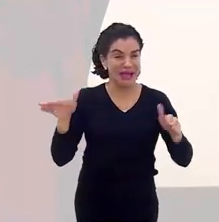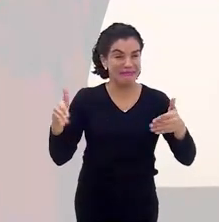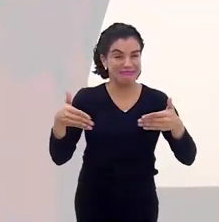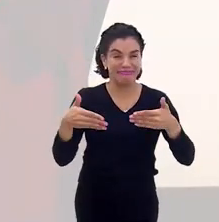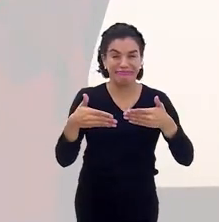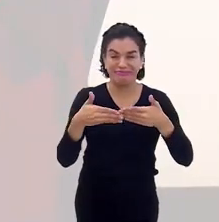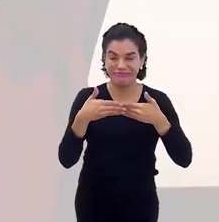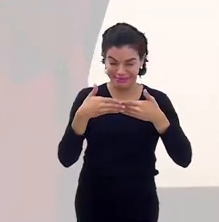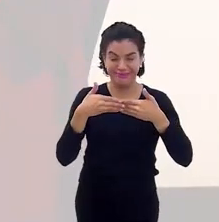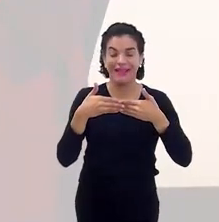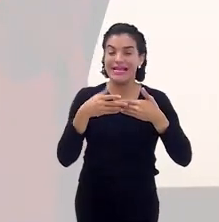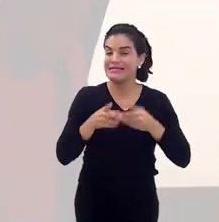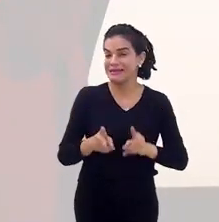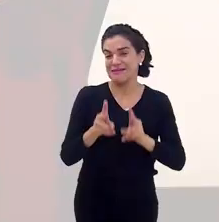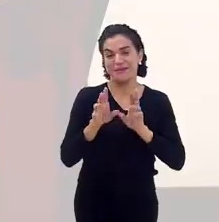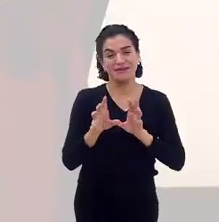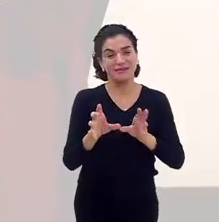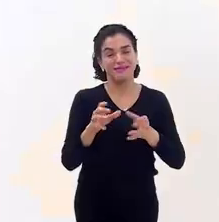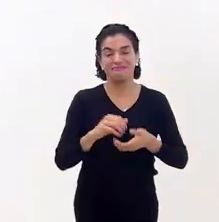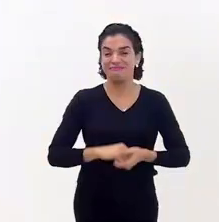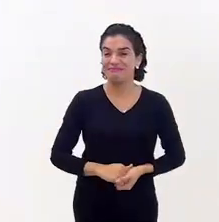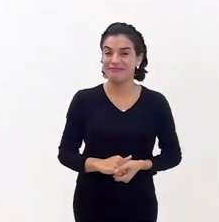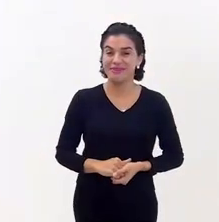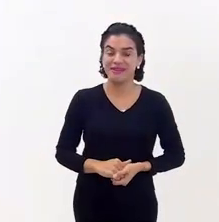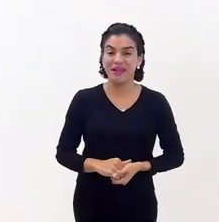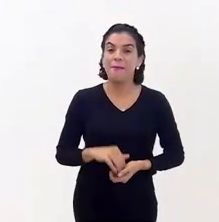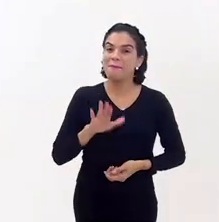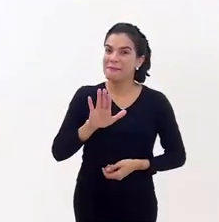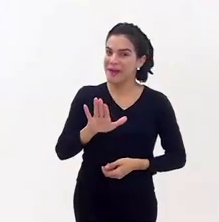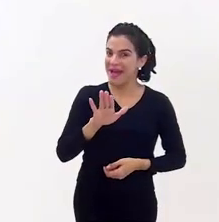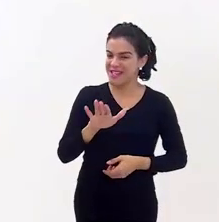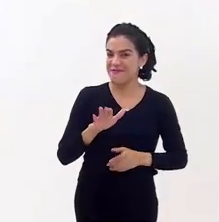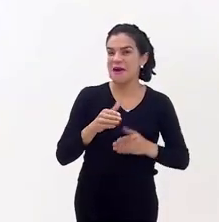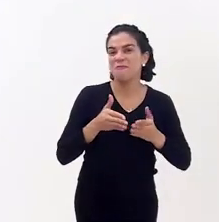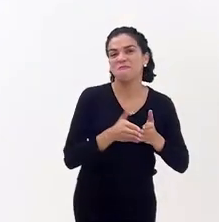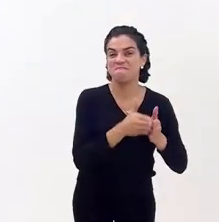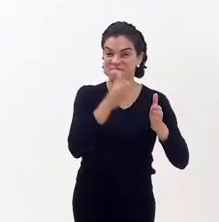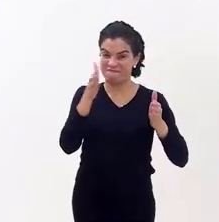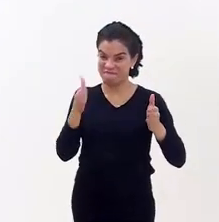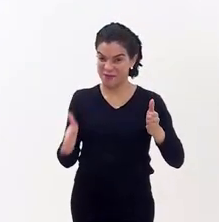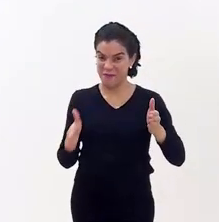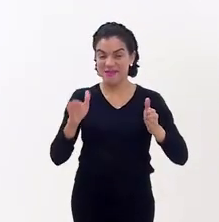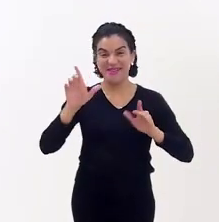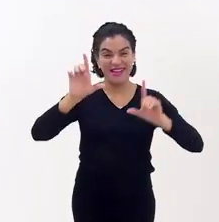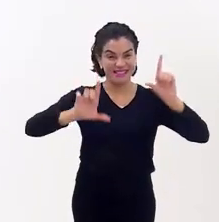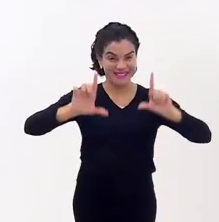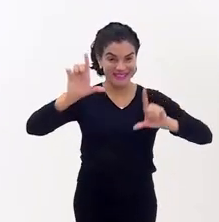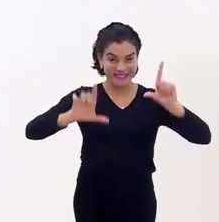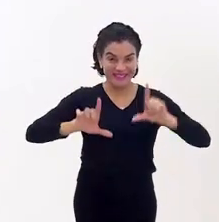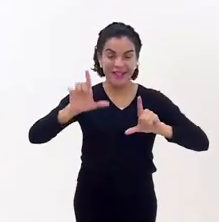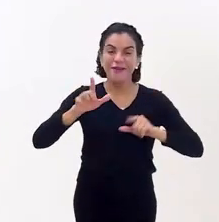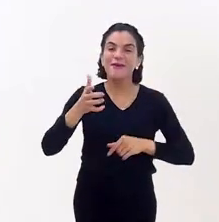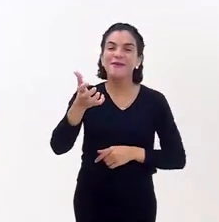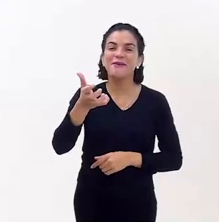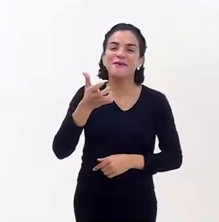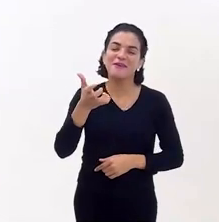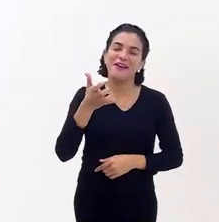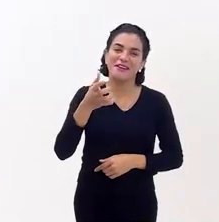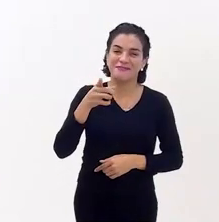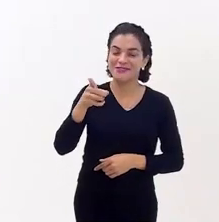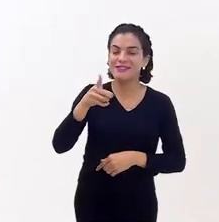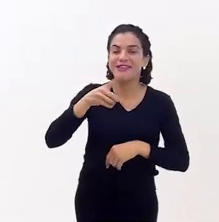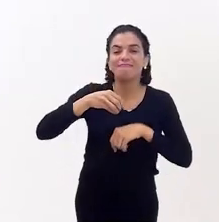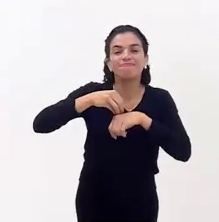infelizmente a gente está chegando no final, é sempre assim. Mas nós vamos aumentar esse programa. Eu queria